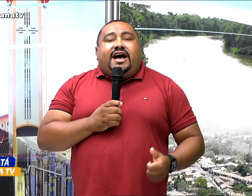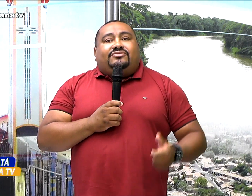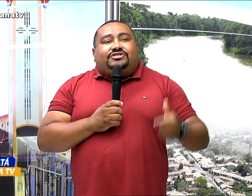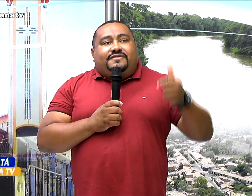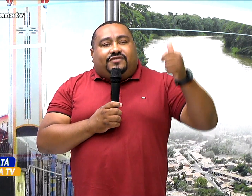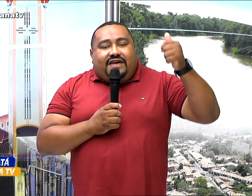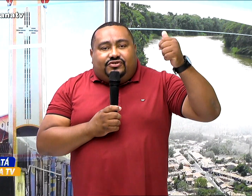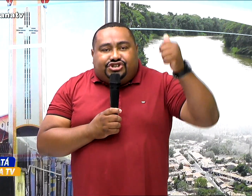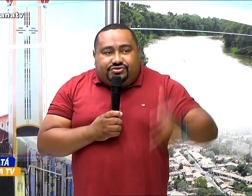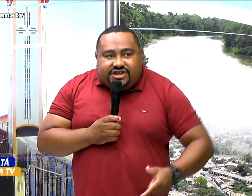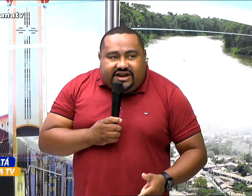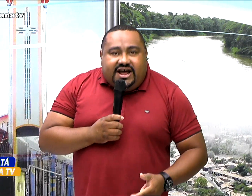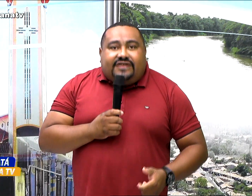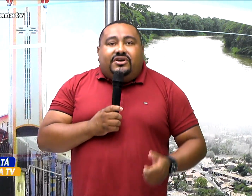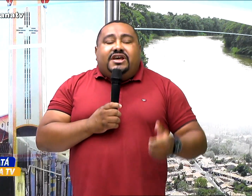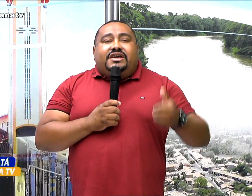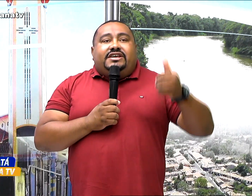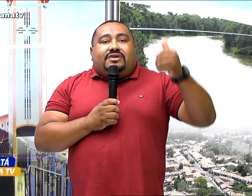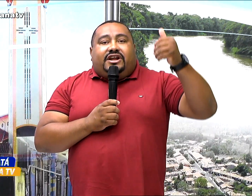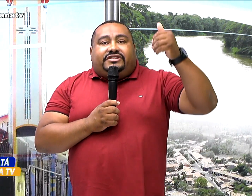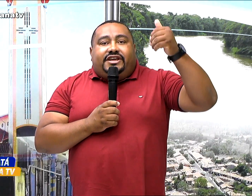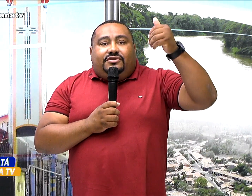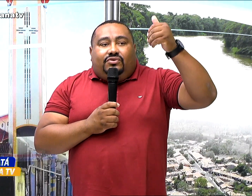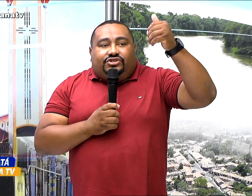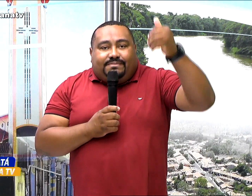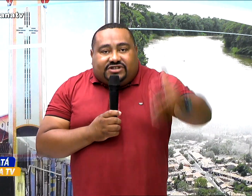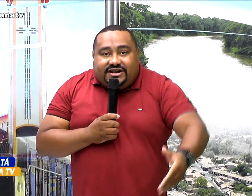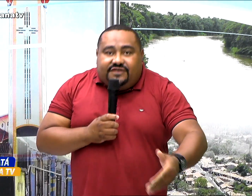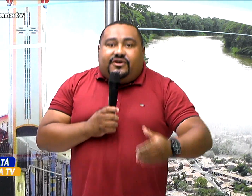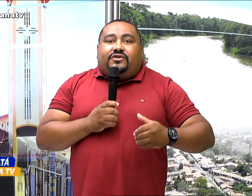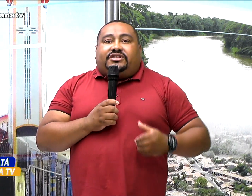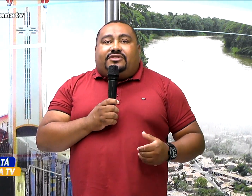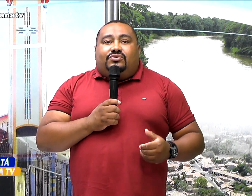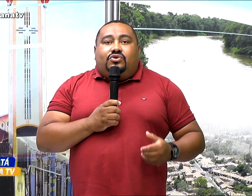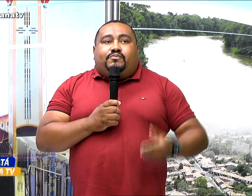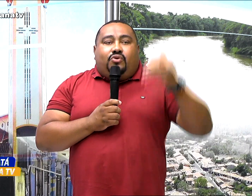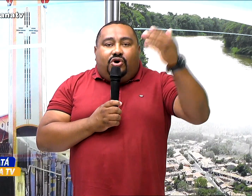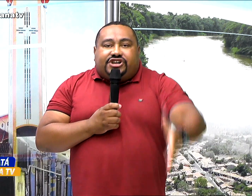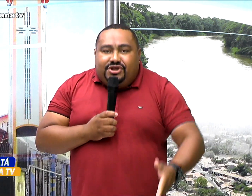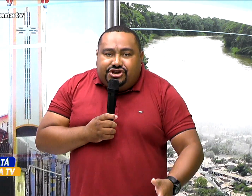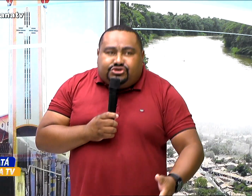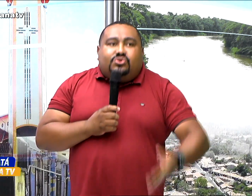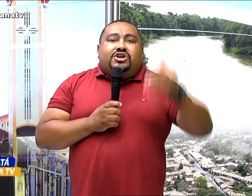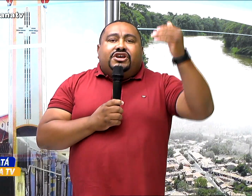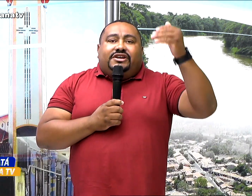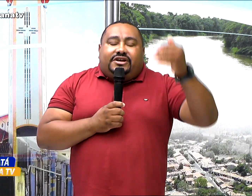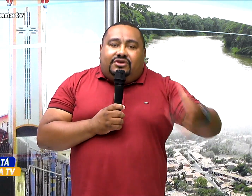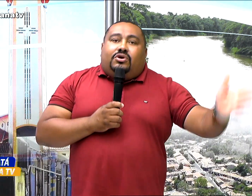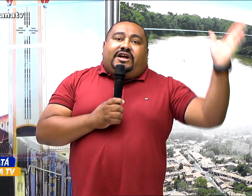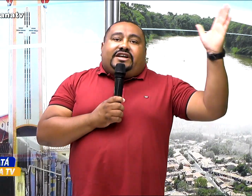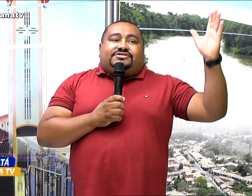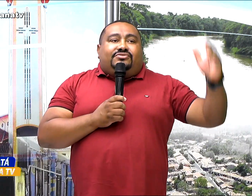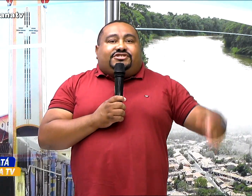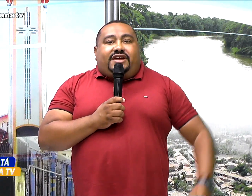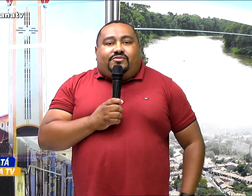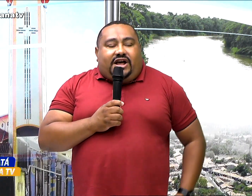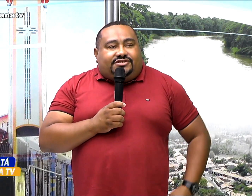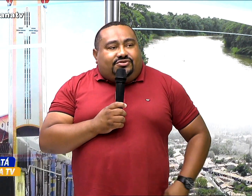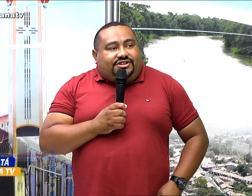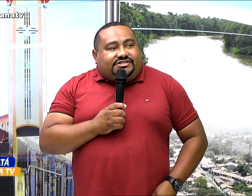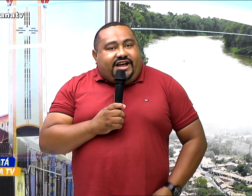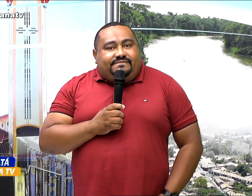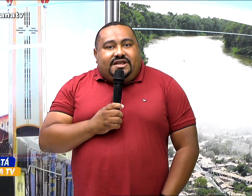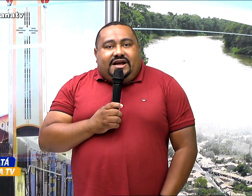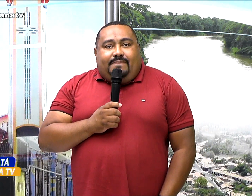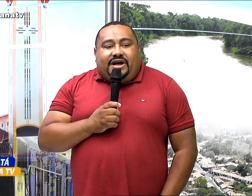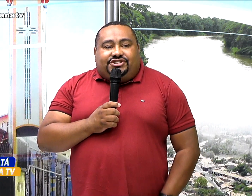que é aliado tem Flávio Dino que aliado E agora tem o deputado que foi votado do grupo hoje é ministro Coroatá só não